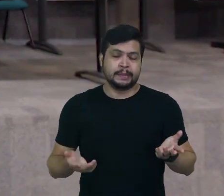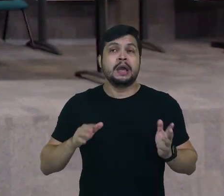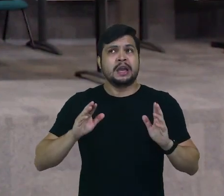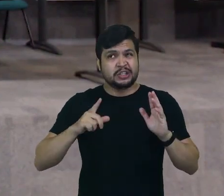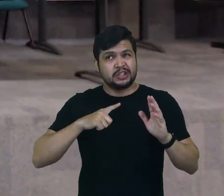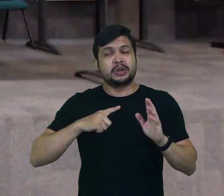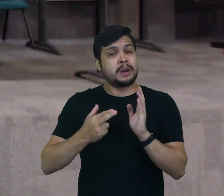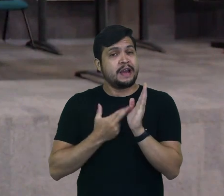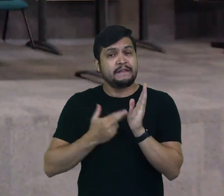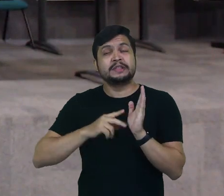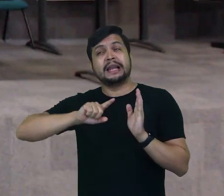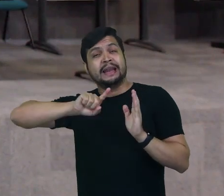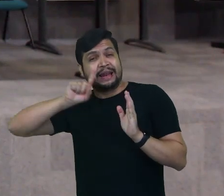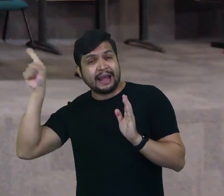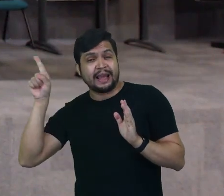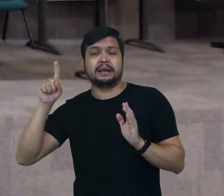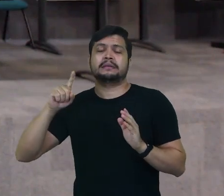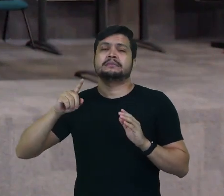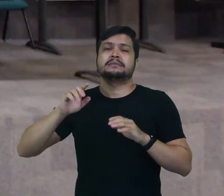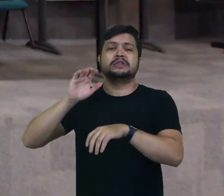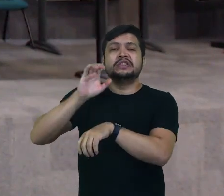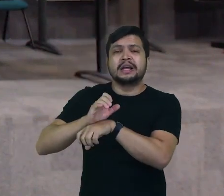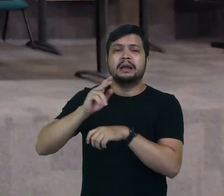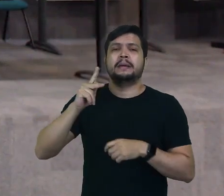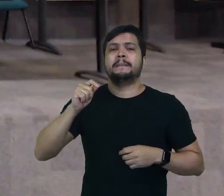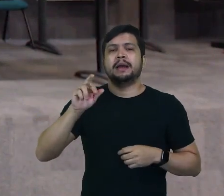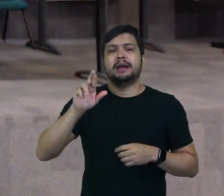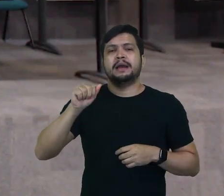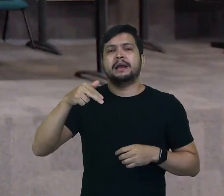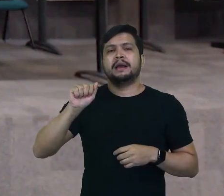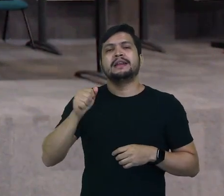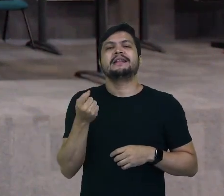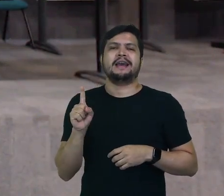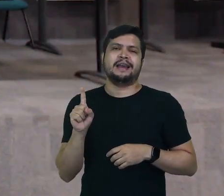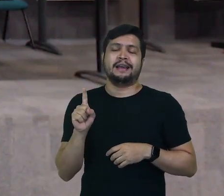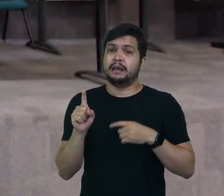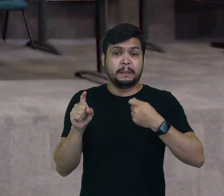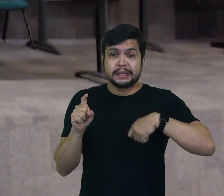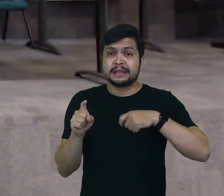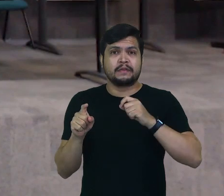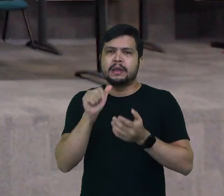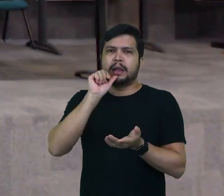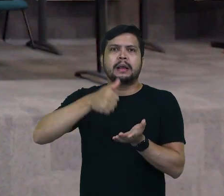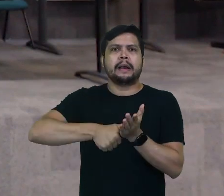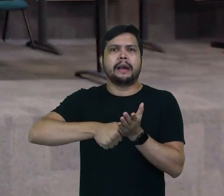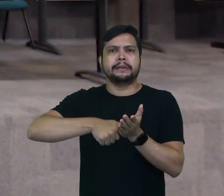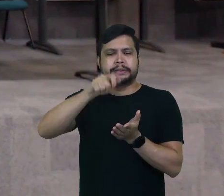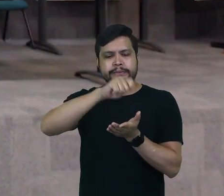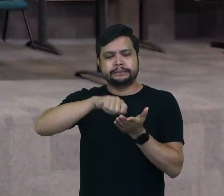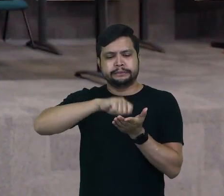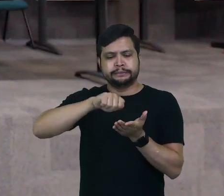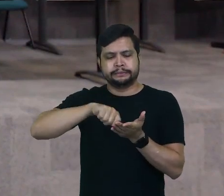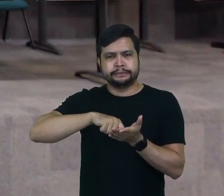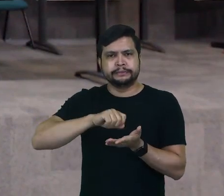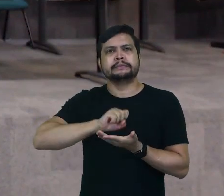Paraná. Aí você tinha que mandar uma cartinha, aí e ficava assim, ansiosamente. Isso eram duas coisas que eu